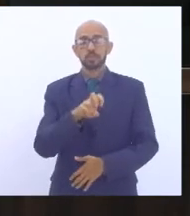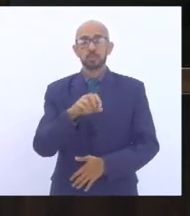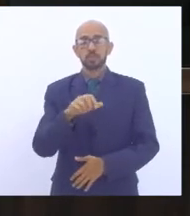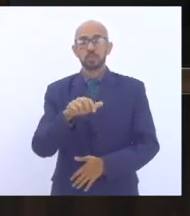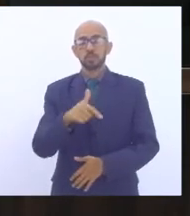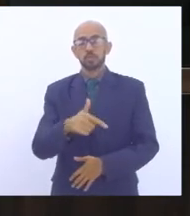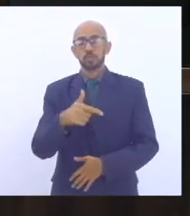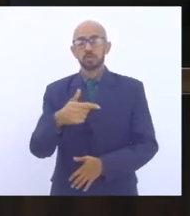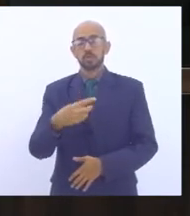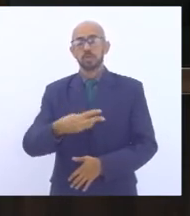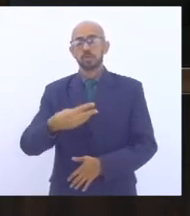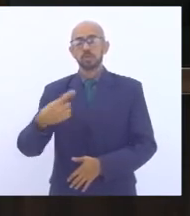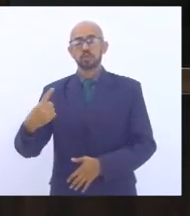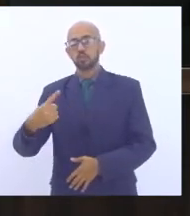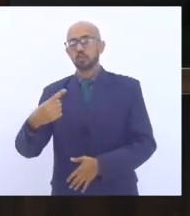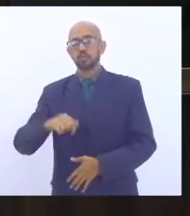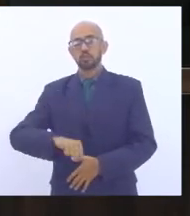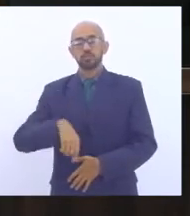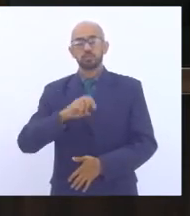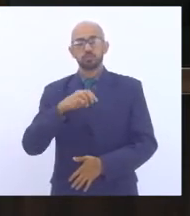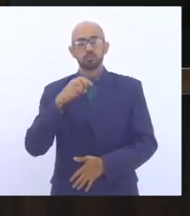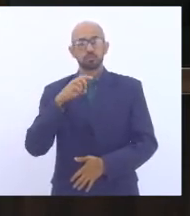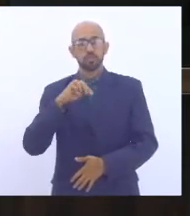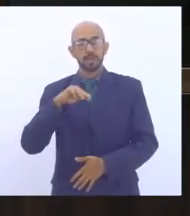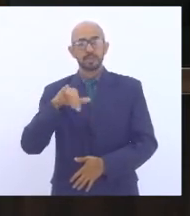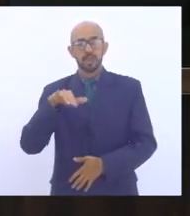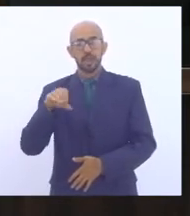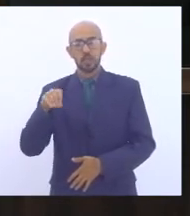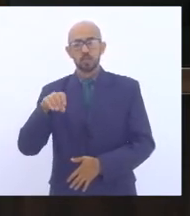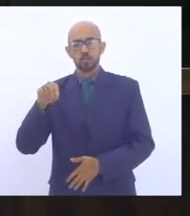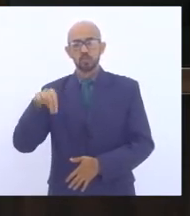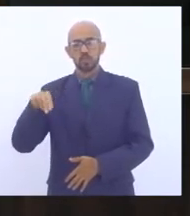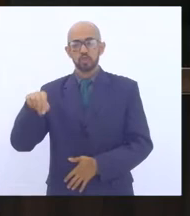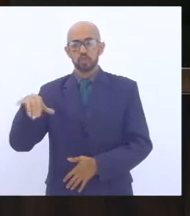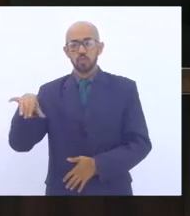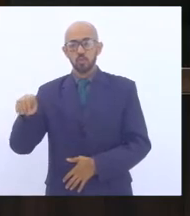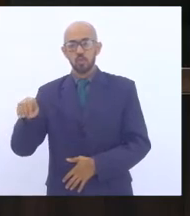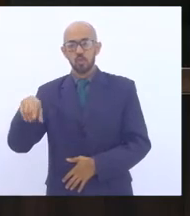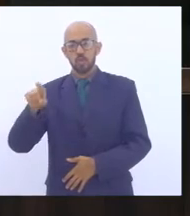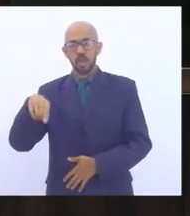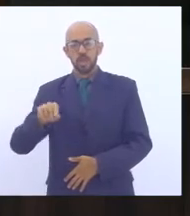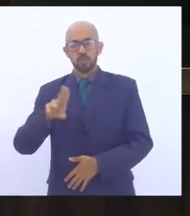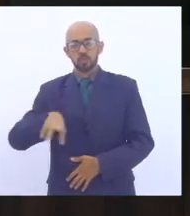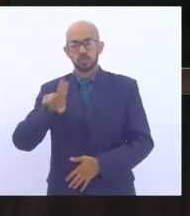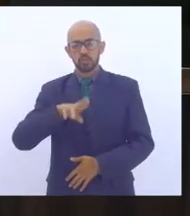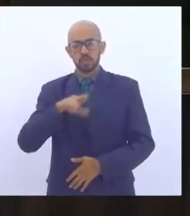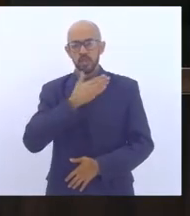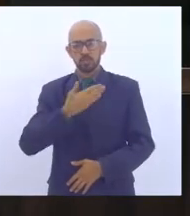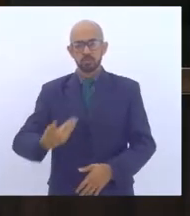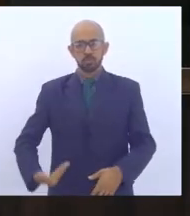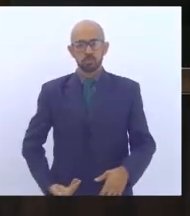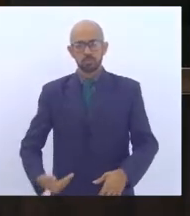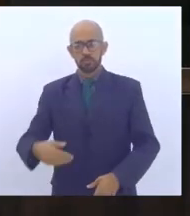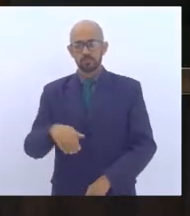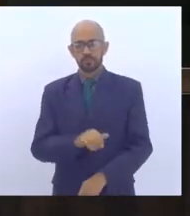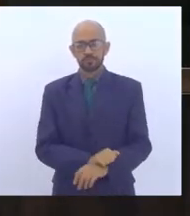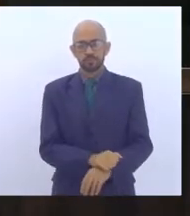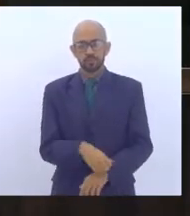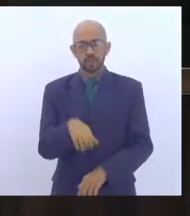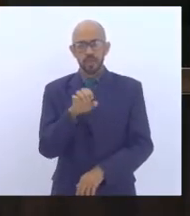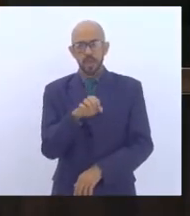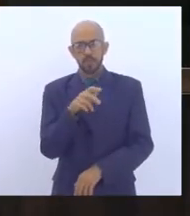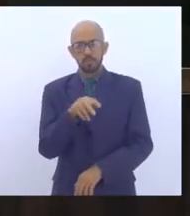de 21 autoria do deputado Marcelo Dino que considera de utilidade pública o Instituto é Prof escola de